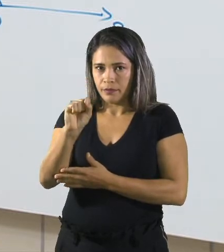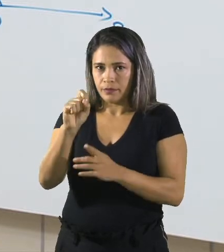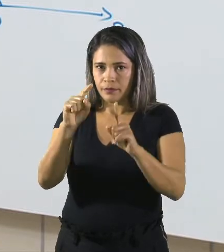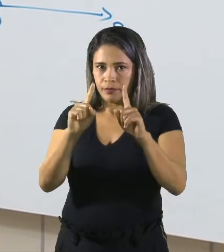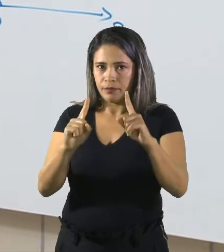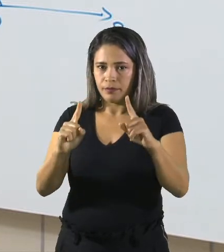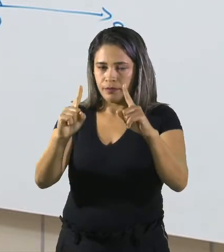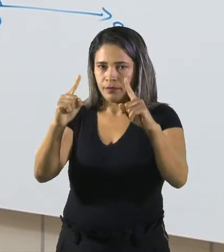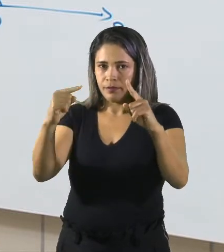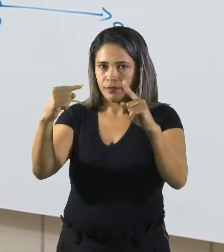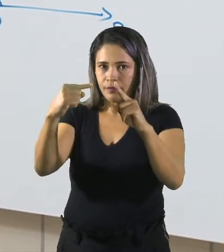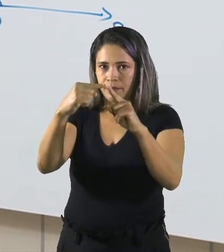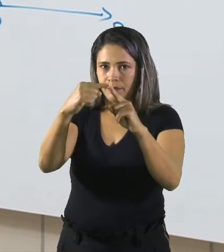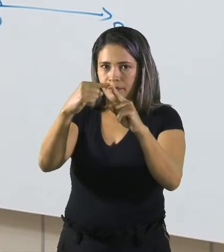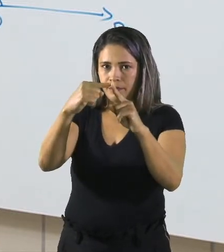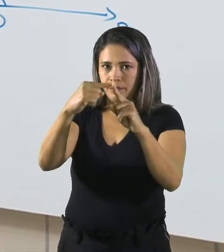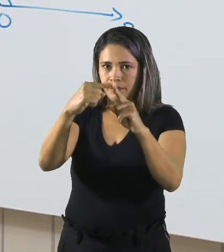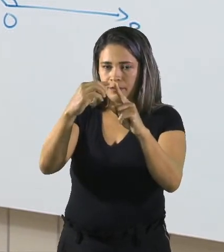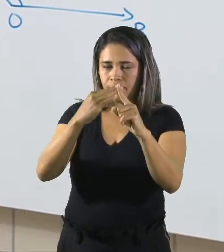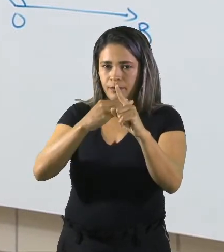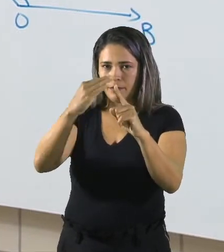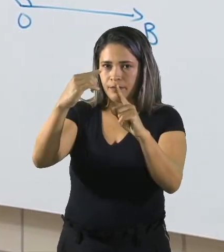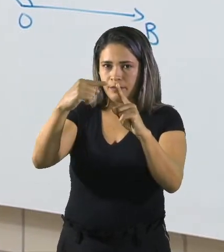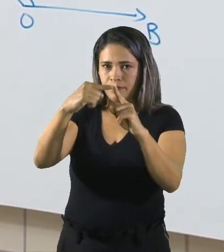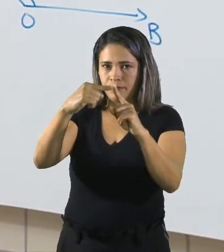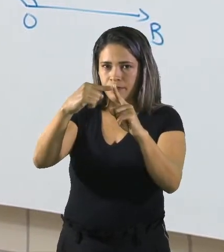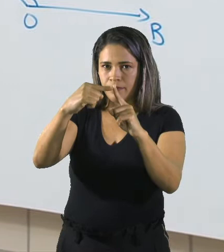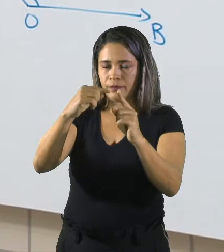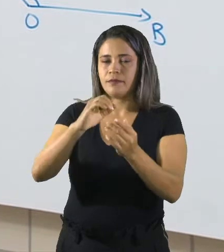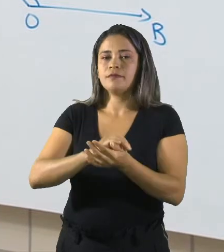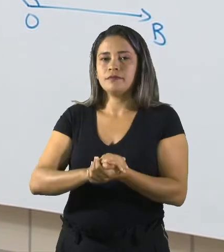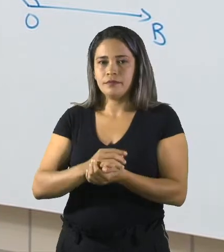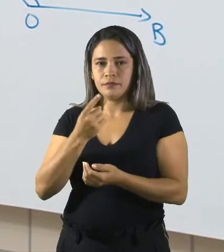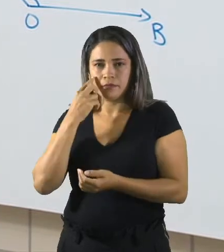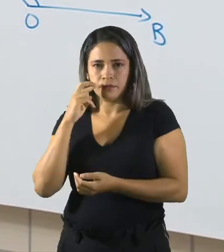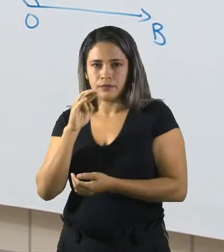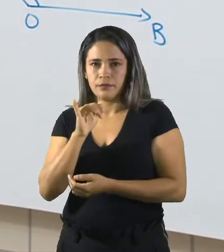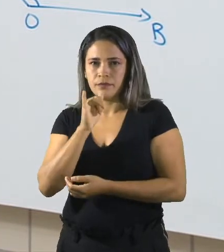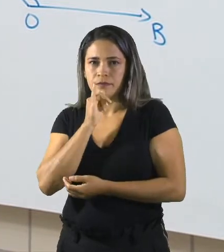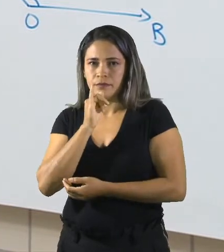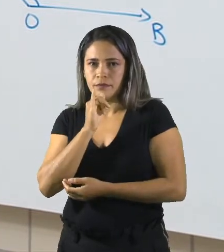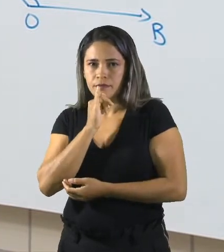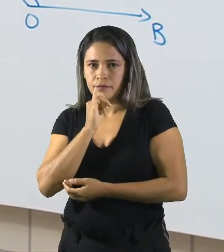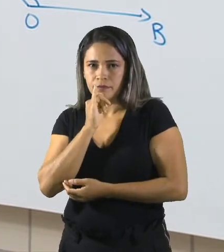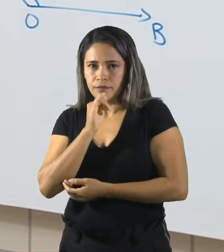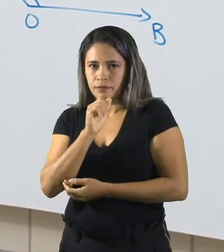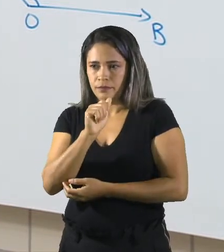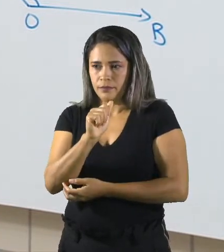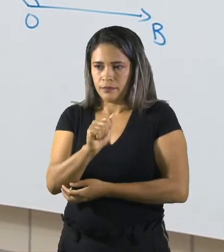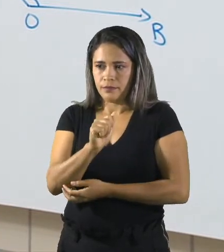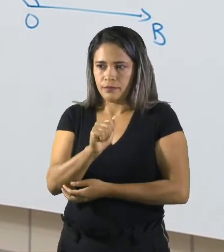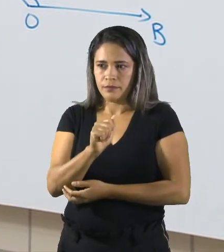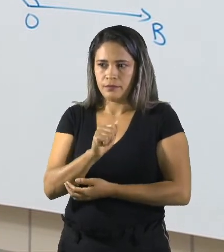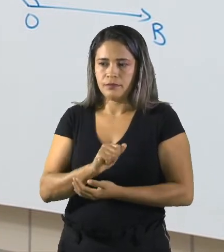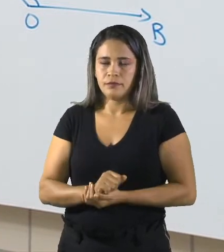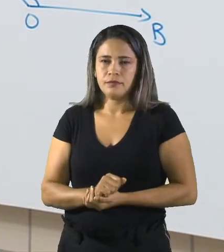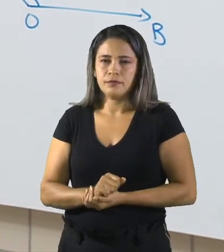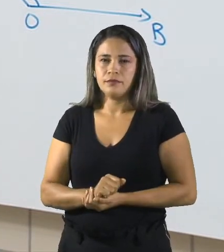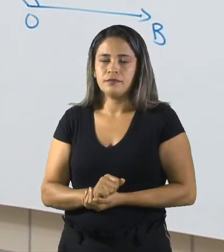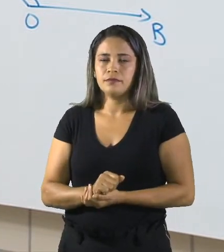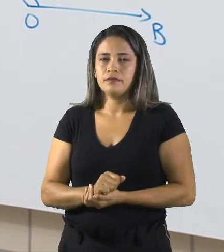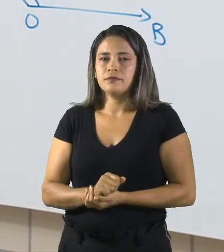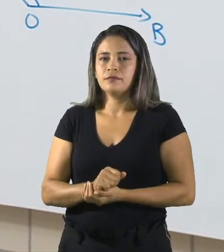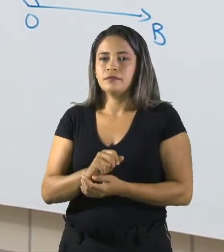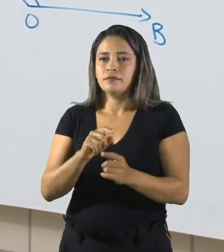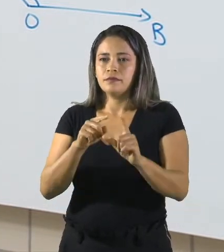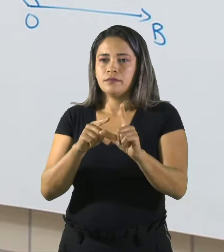têm origem. Então, quando eu olho para o meu exemplo A, o vértice desse